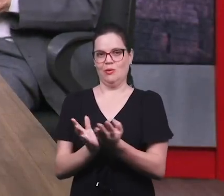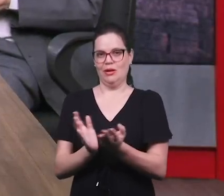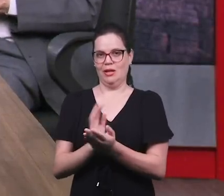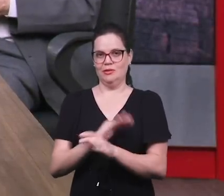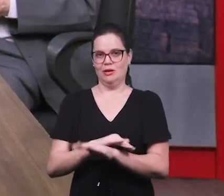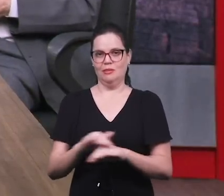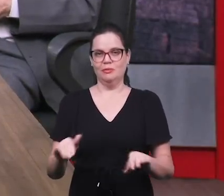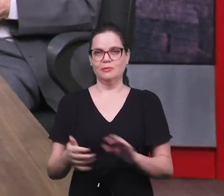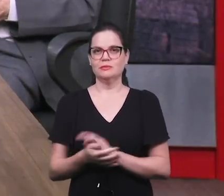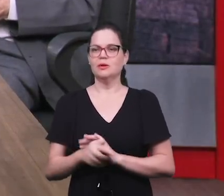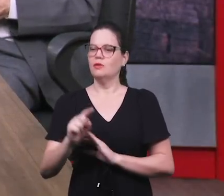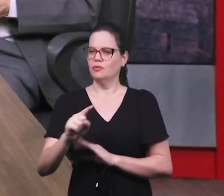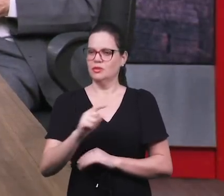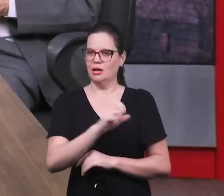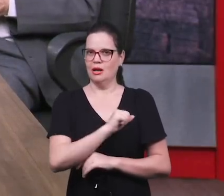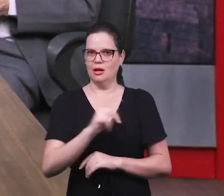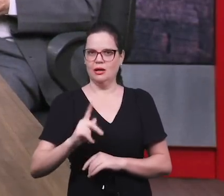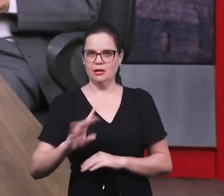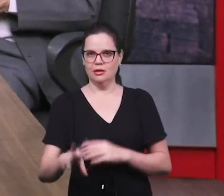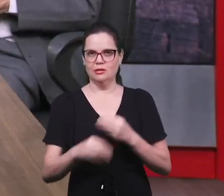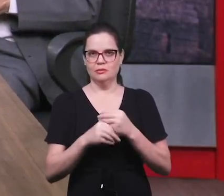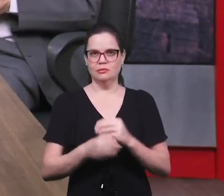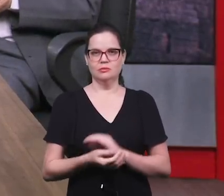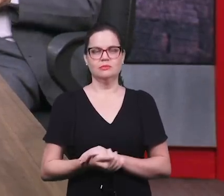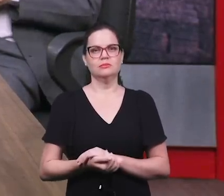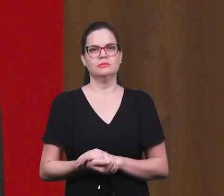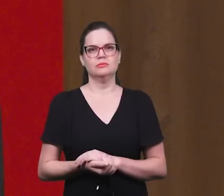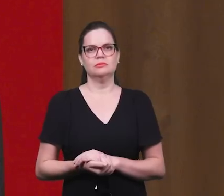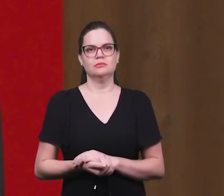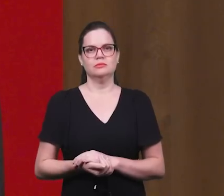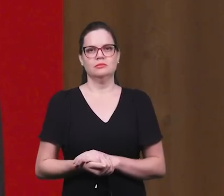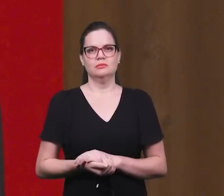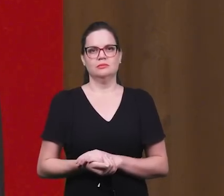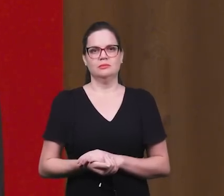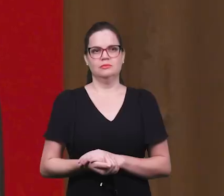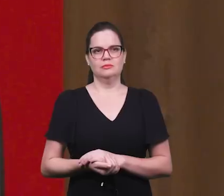Sobre Constantino? Bom,